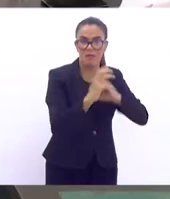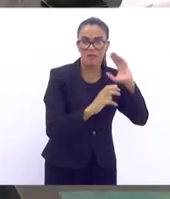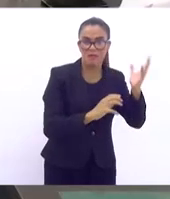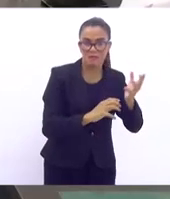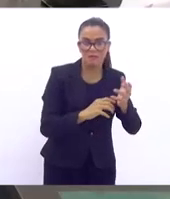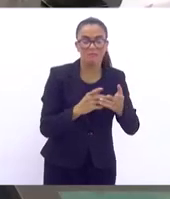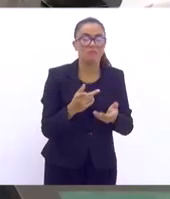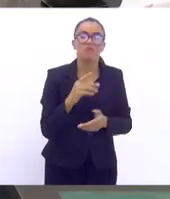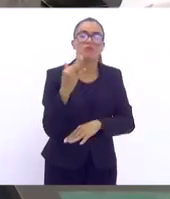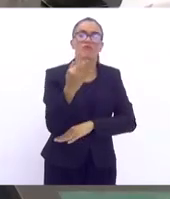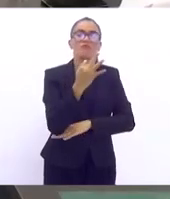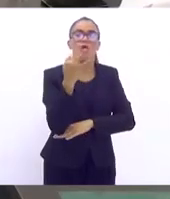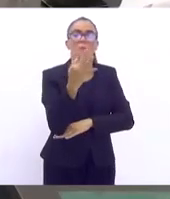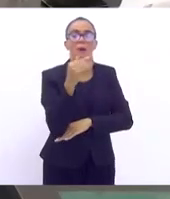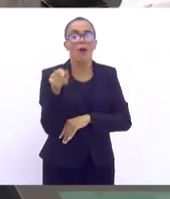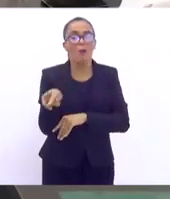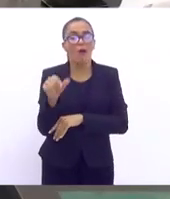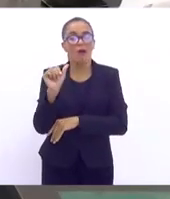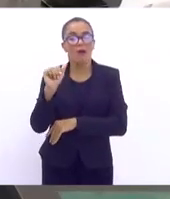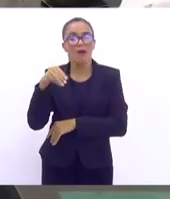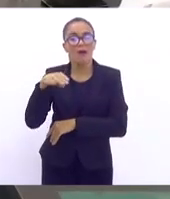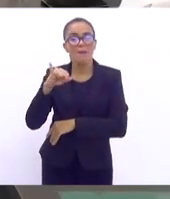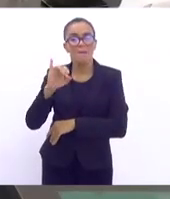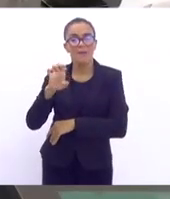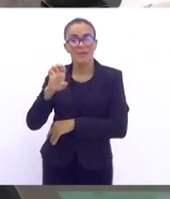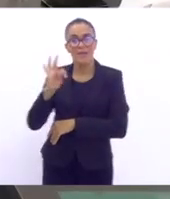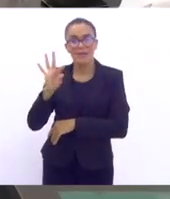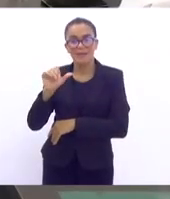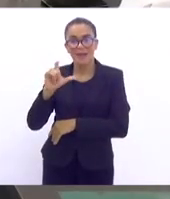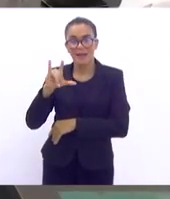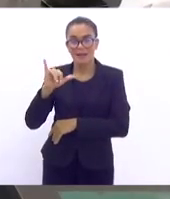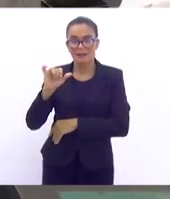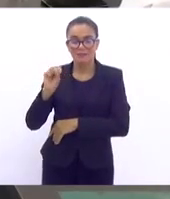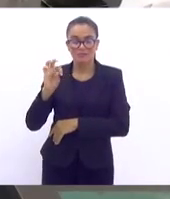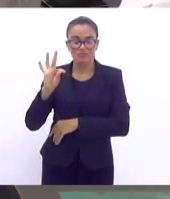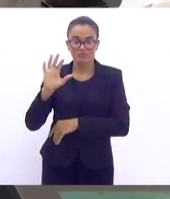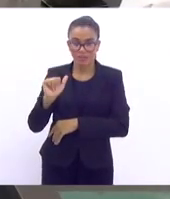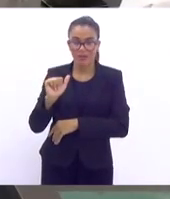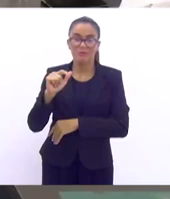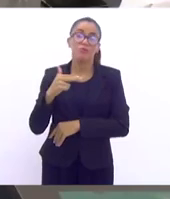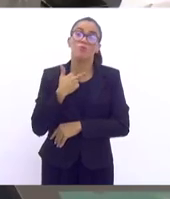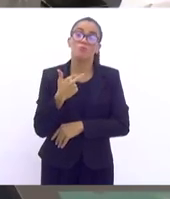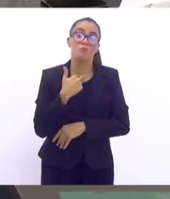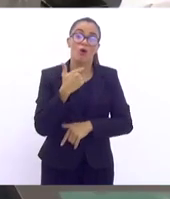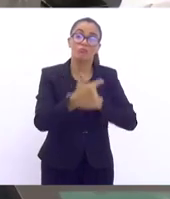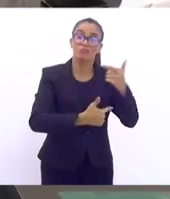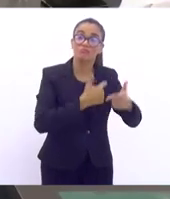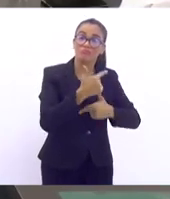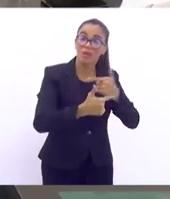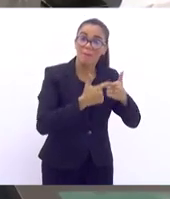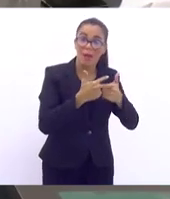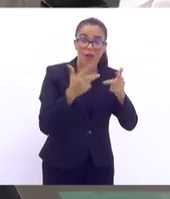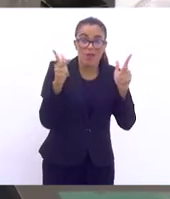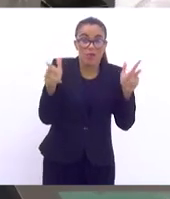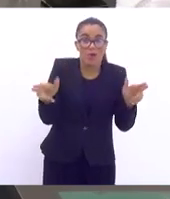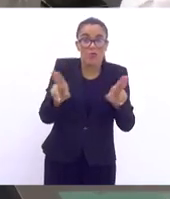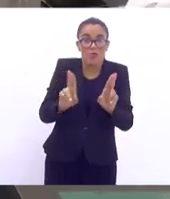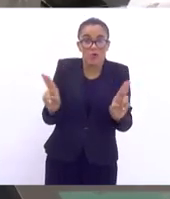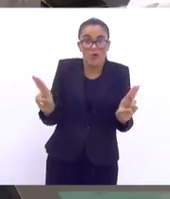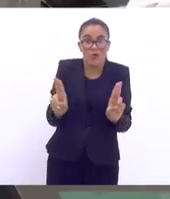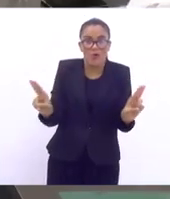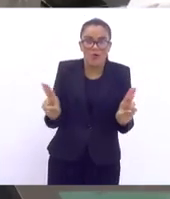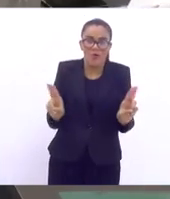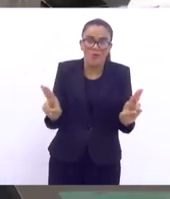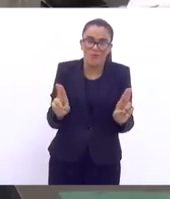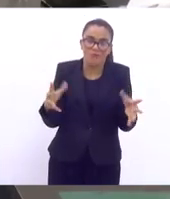formal de ambientalista e a comissão de Meio Ambiente ao meu ver não pode haver uma frente parlamentar de Meio Ambiente porque conflita